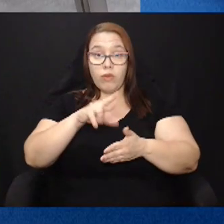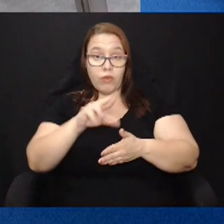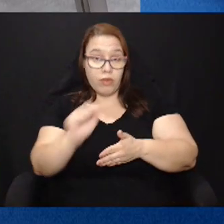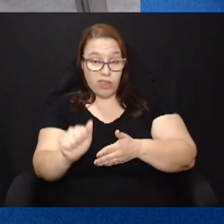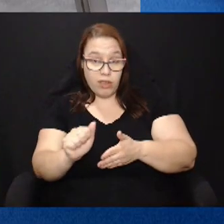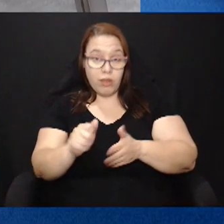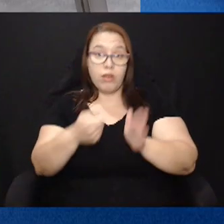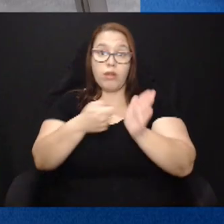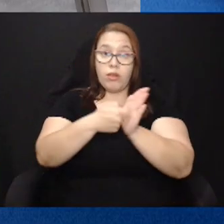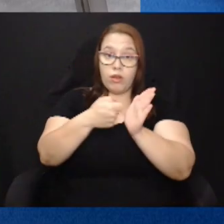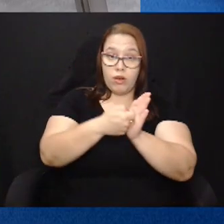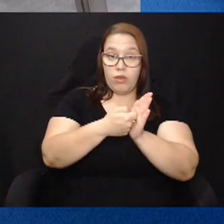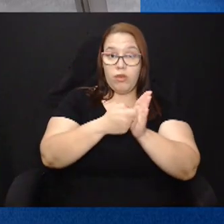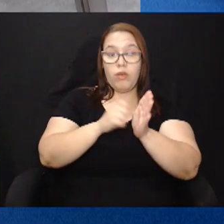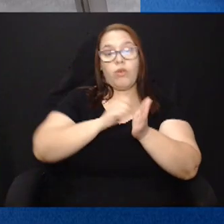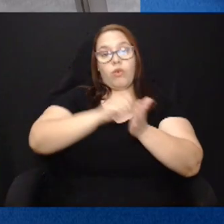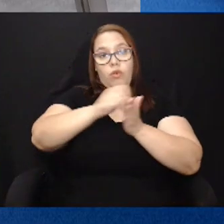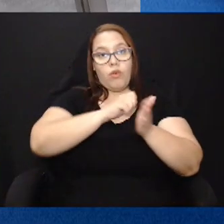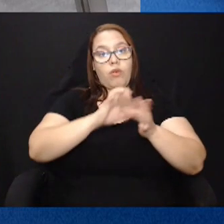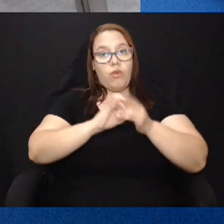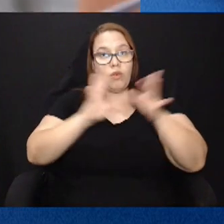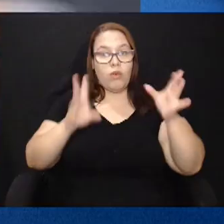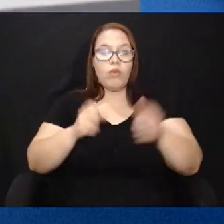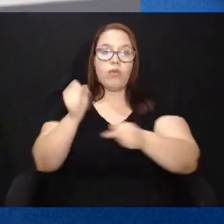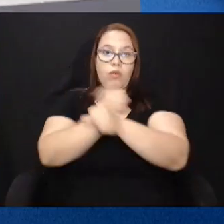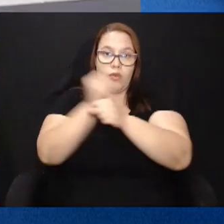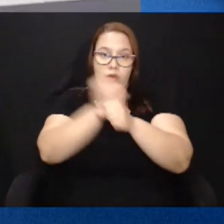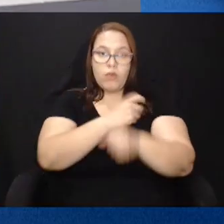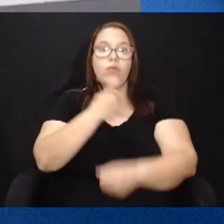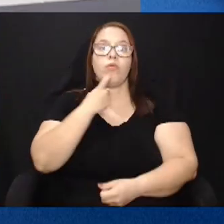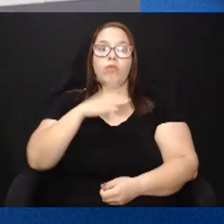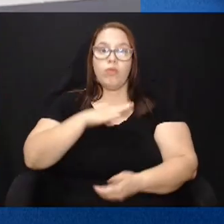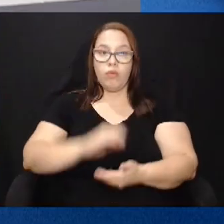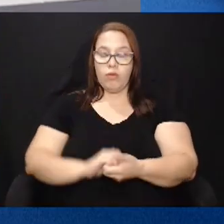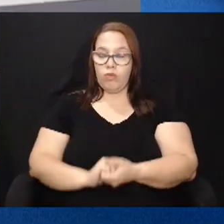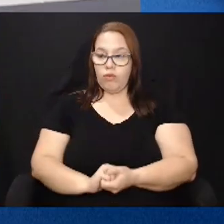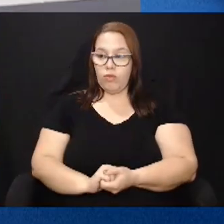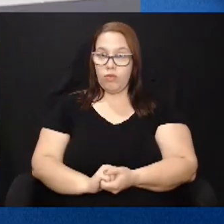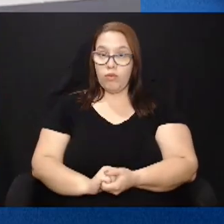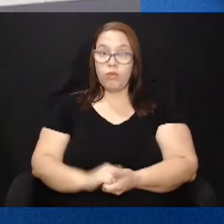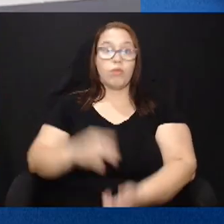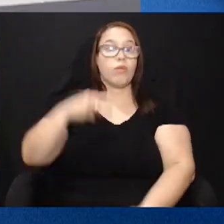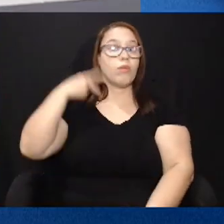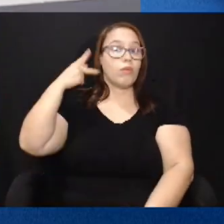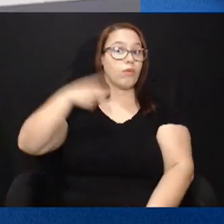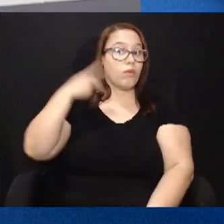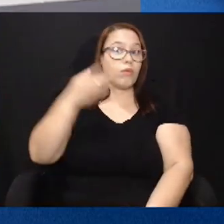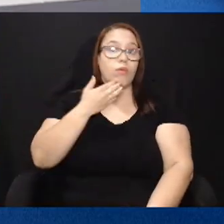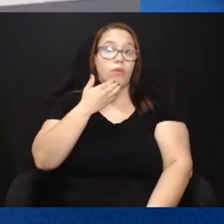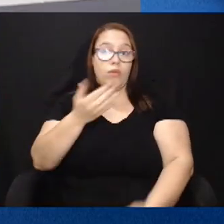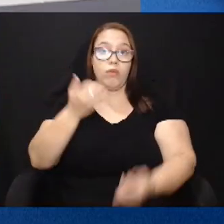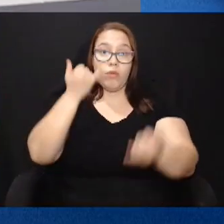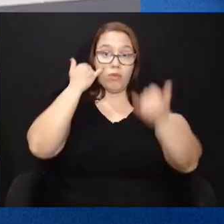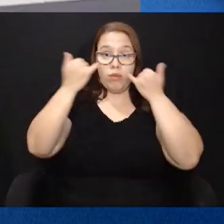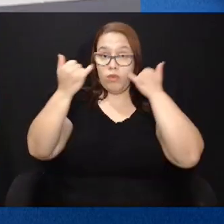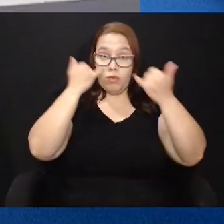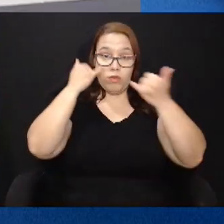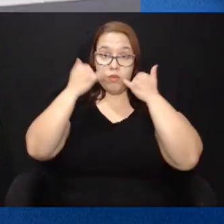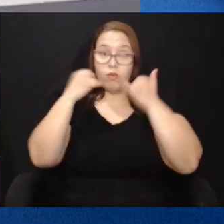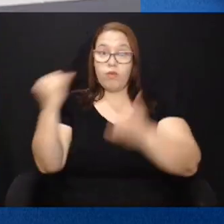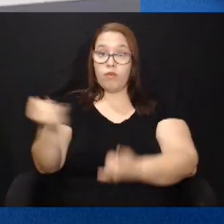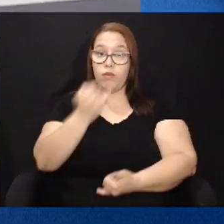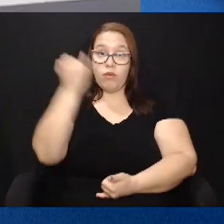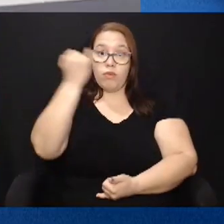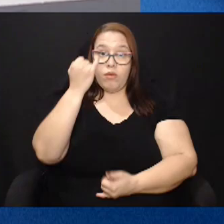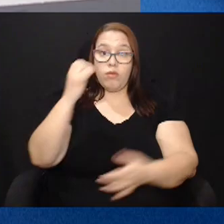execução autodeclaratório para obras em Campinas. Parlamentar requer informações sobre um importante elo que